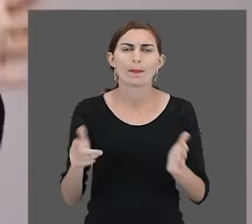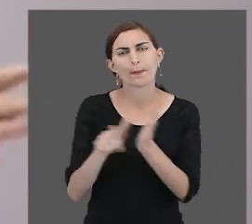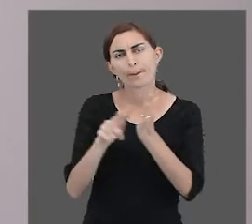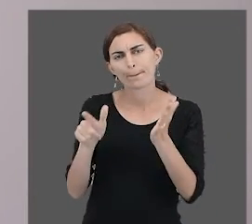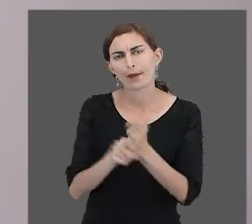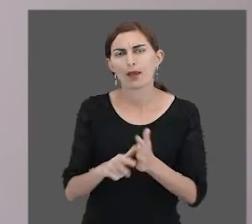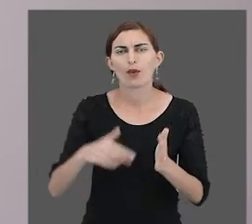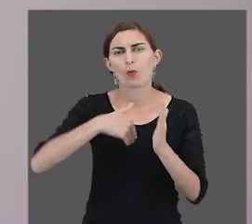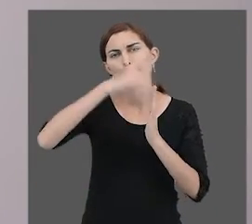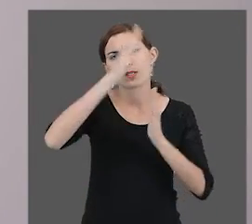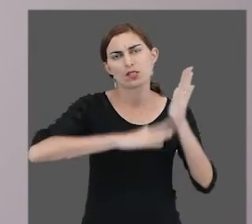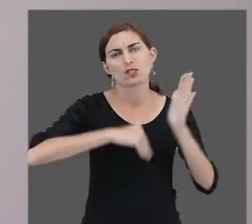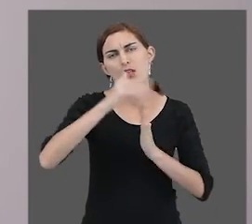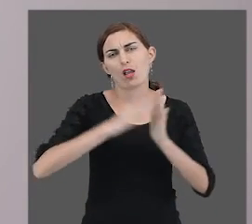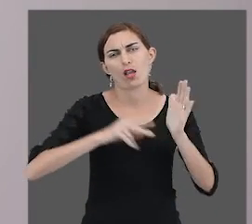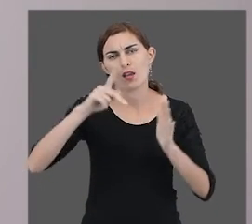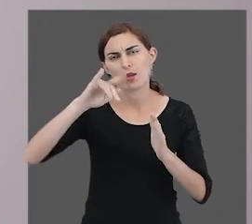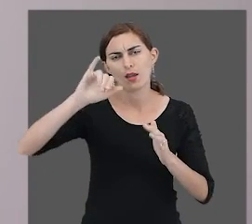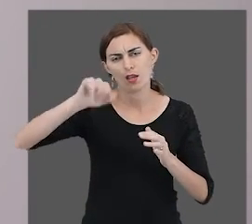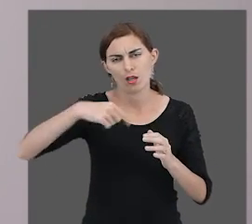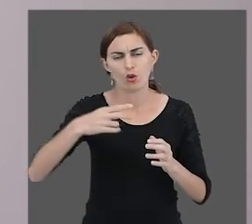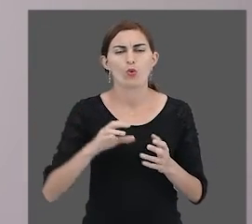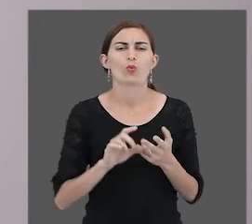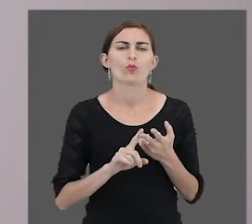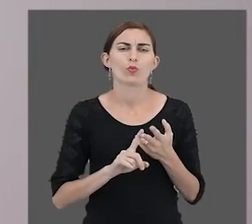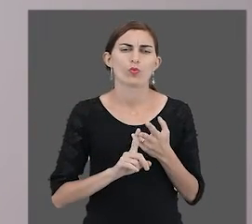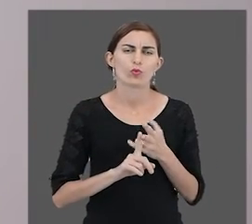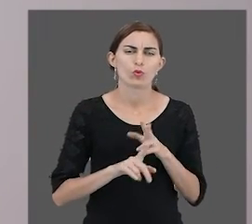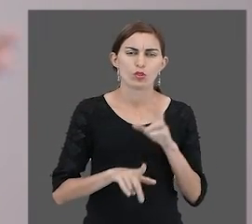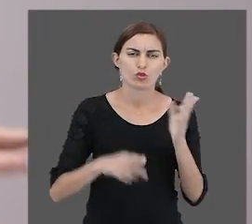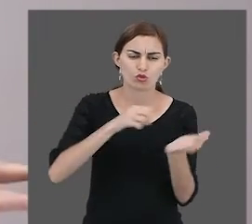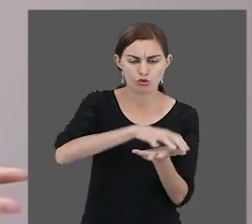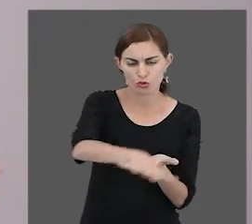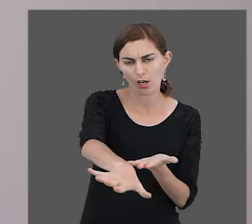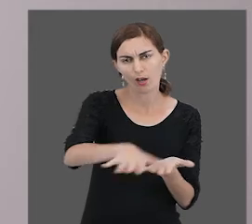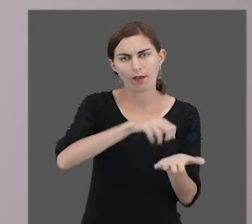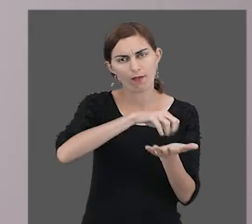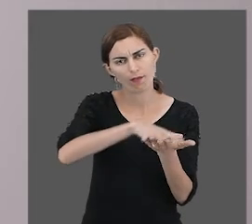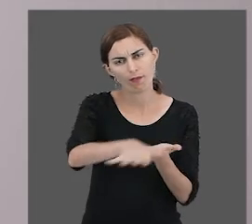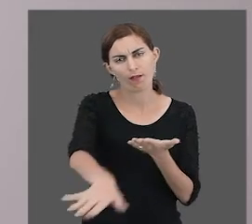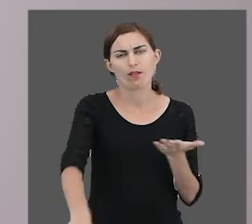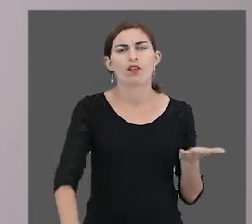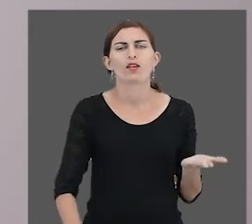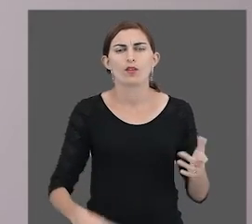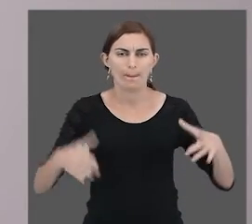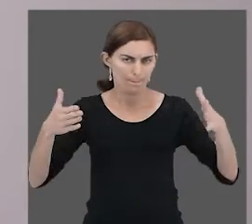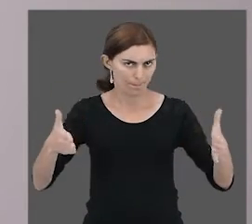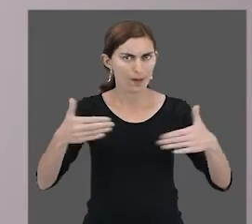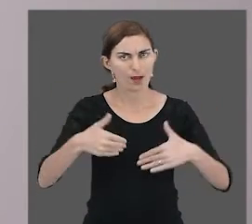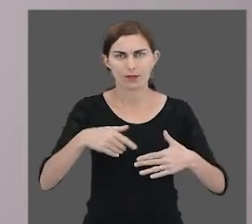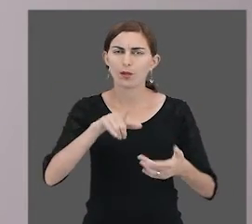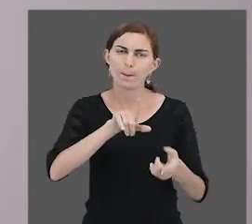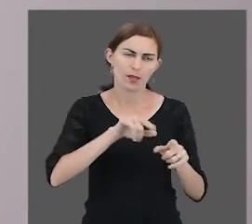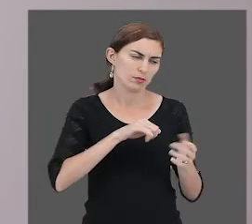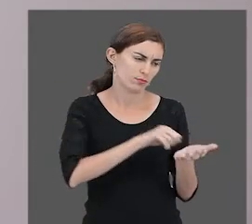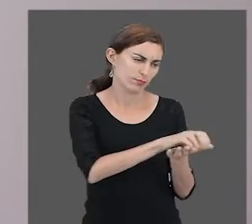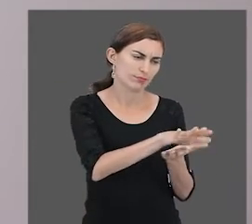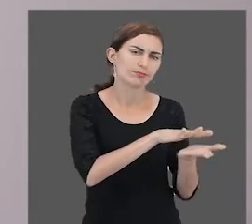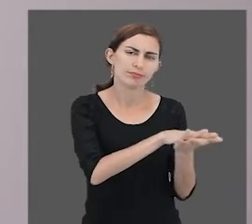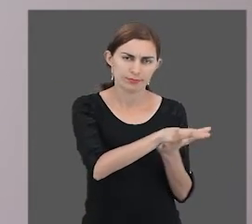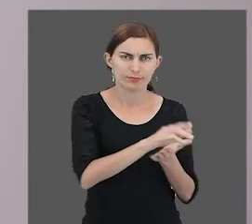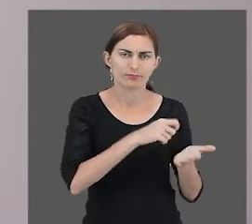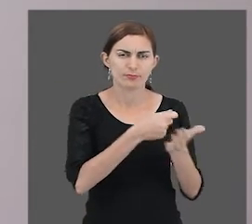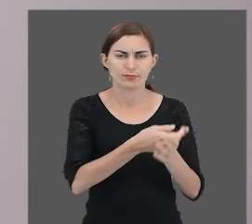com papel, com pincel, com xerox, não a máquina de xerox, né? O serviço de